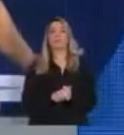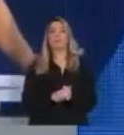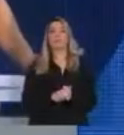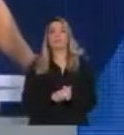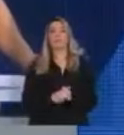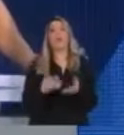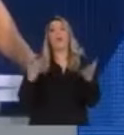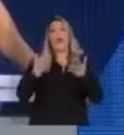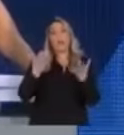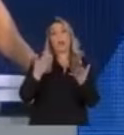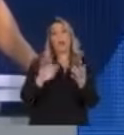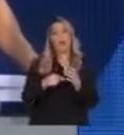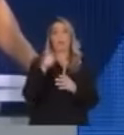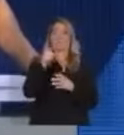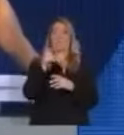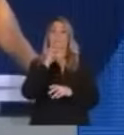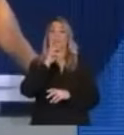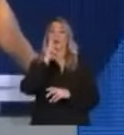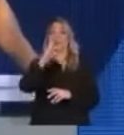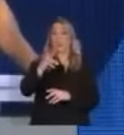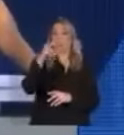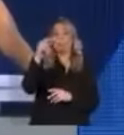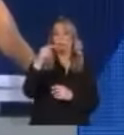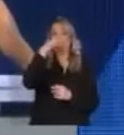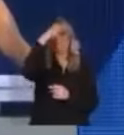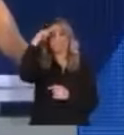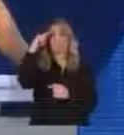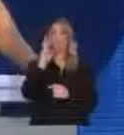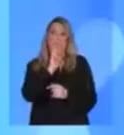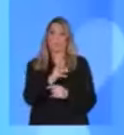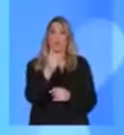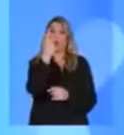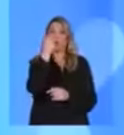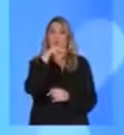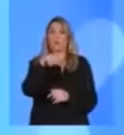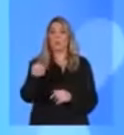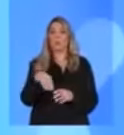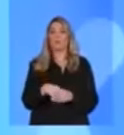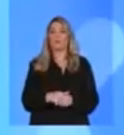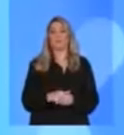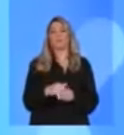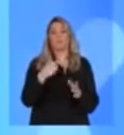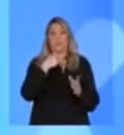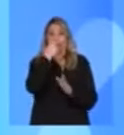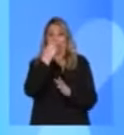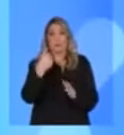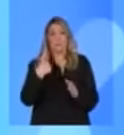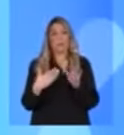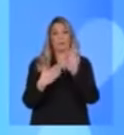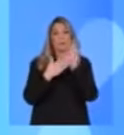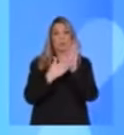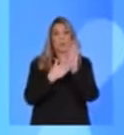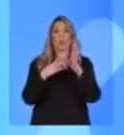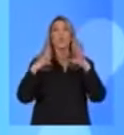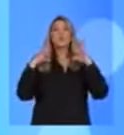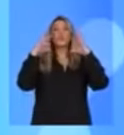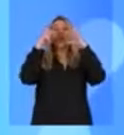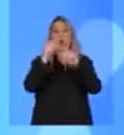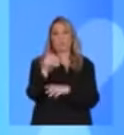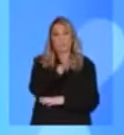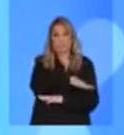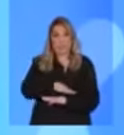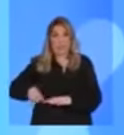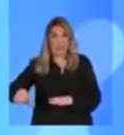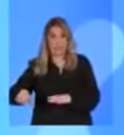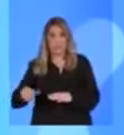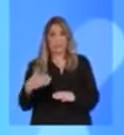candidato Pedro Paulo tem 1 minuto e meio para sua resposta minha proposta é colocar todas as crianças da rede